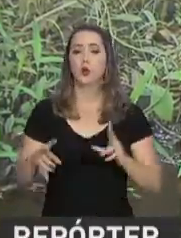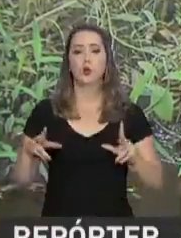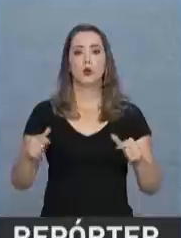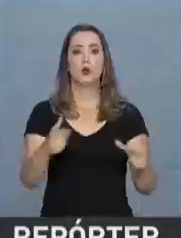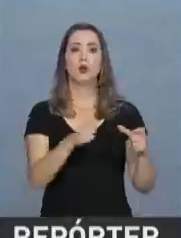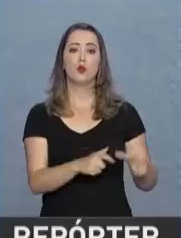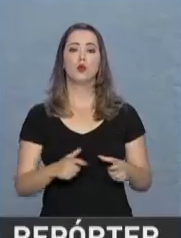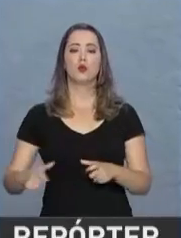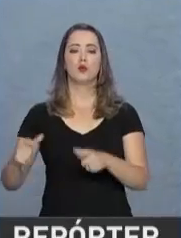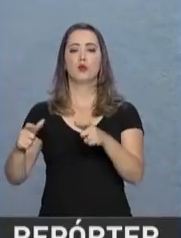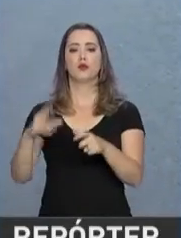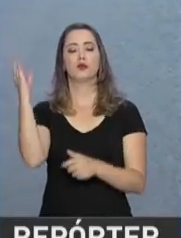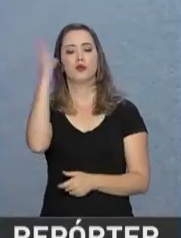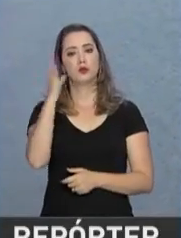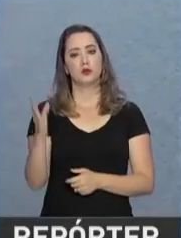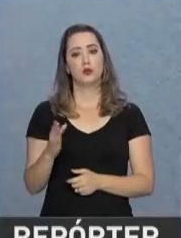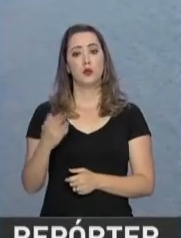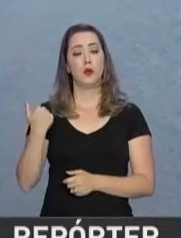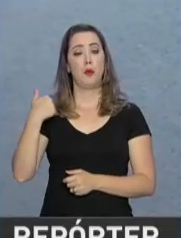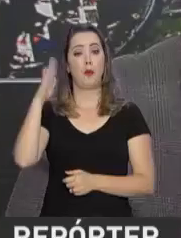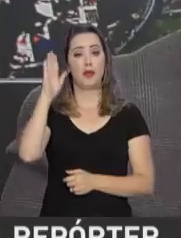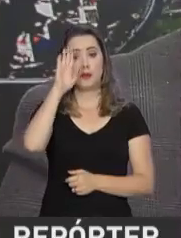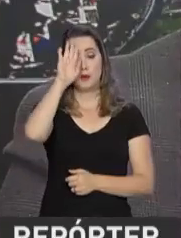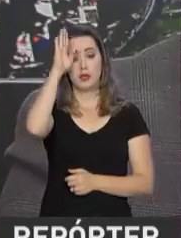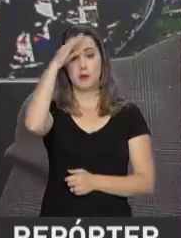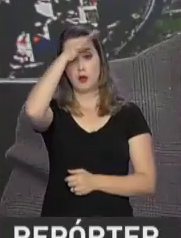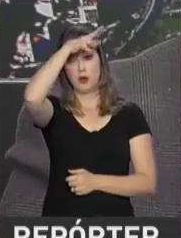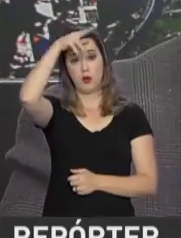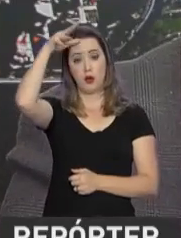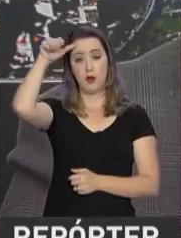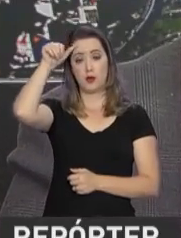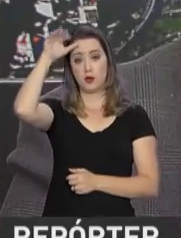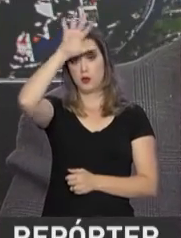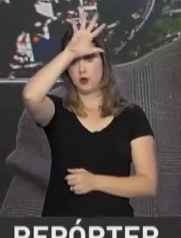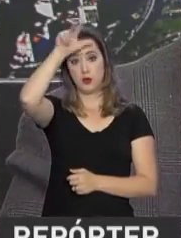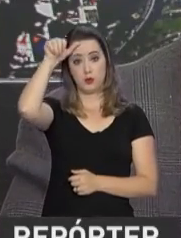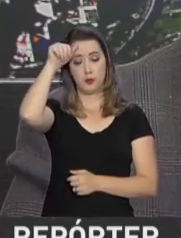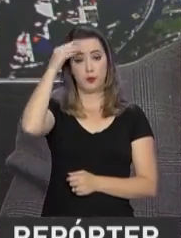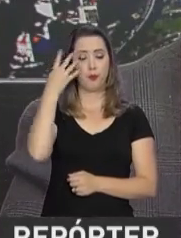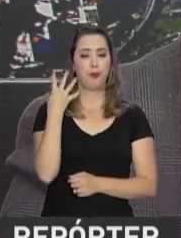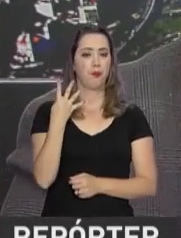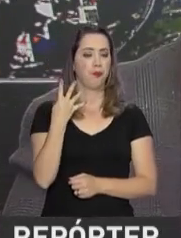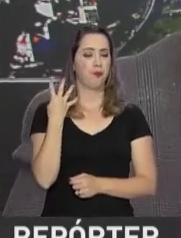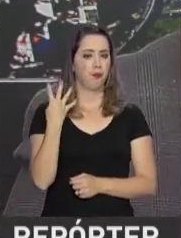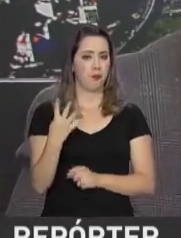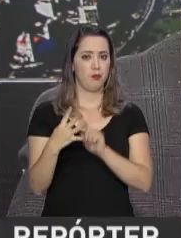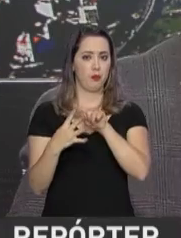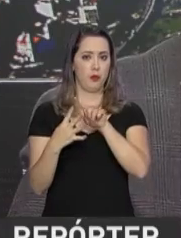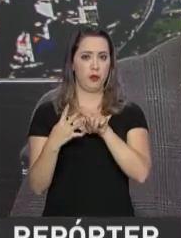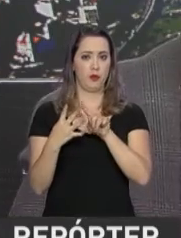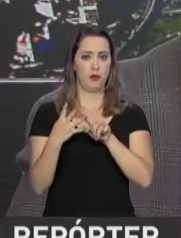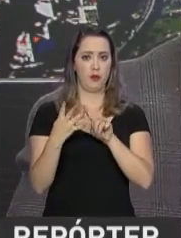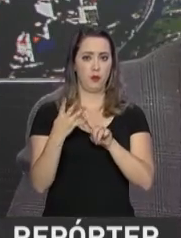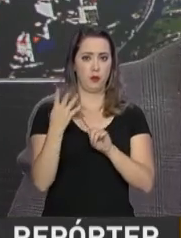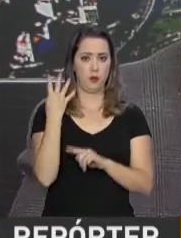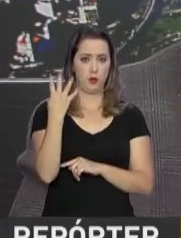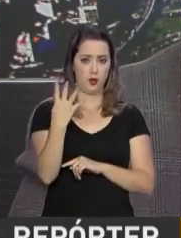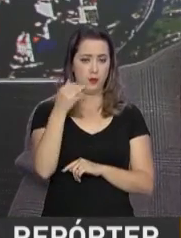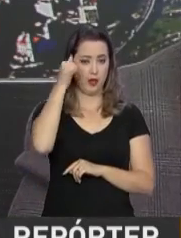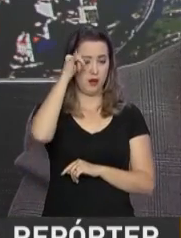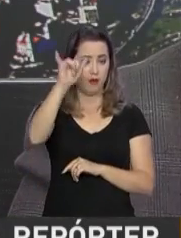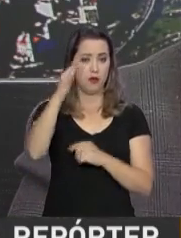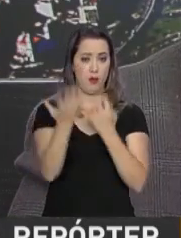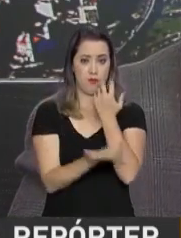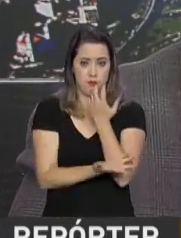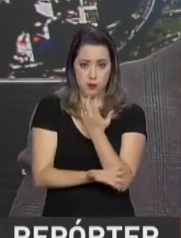com destaque para a amazônia são quatro grandes eixos que atendem a mobilização nacional pelo combate ao